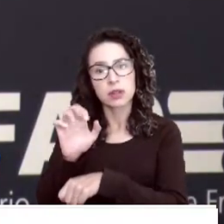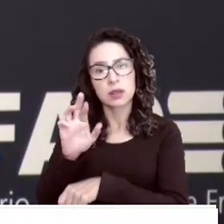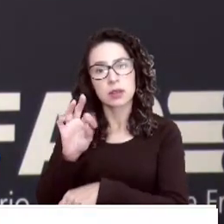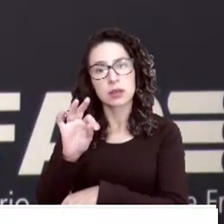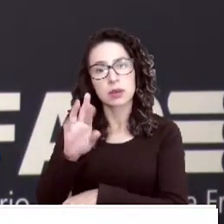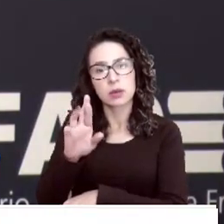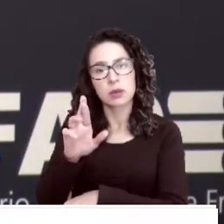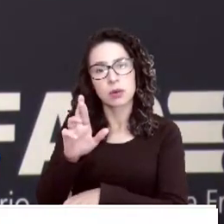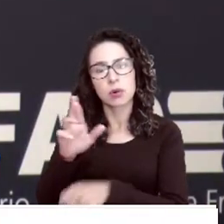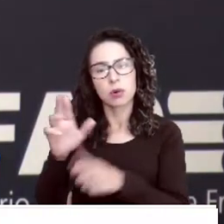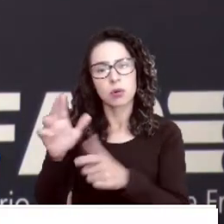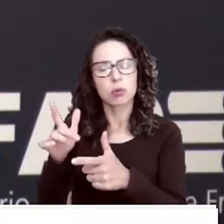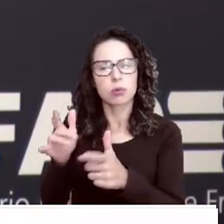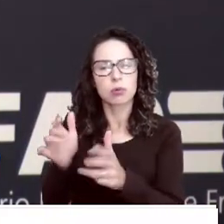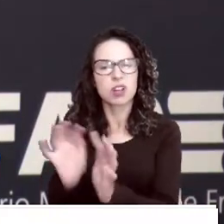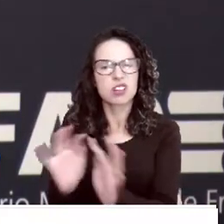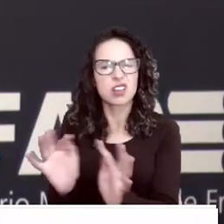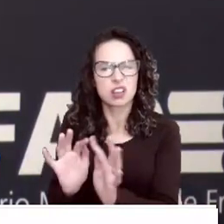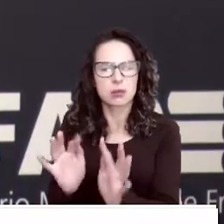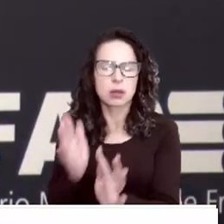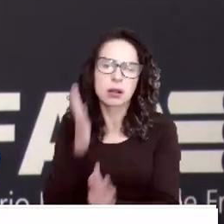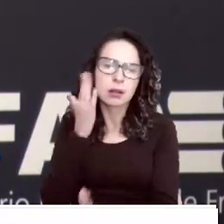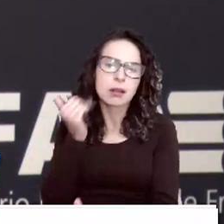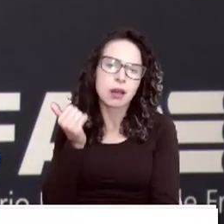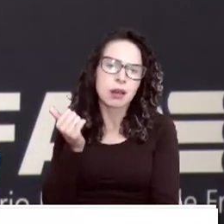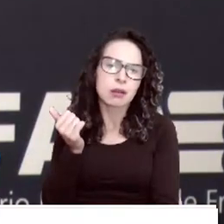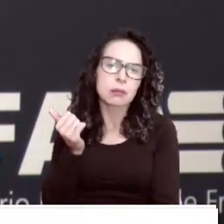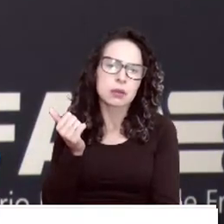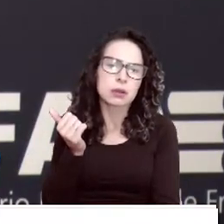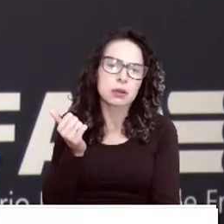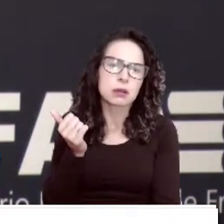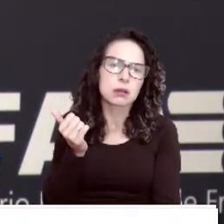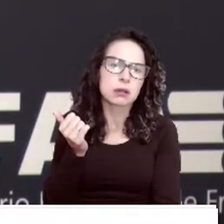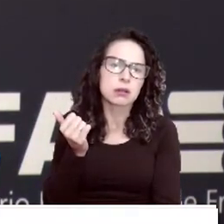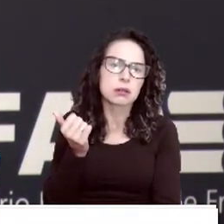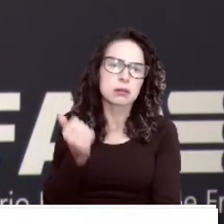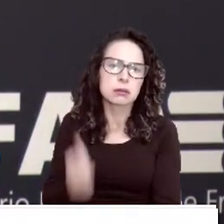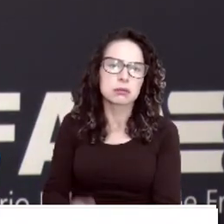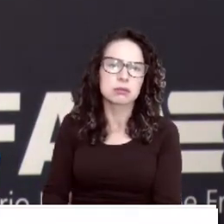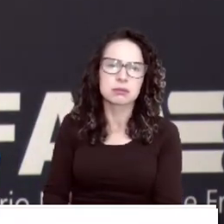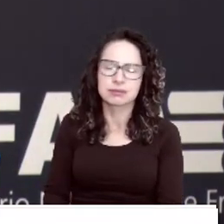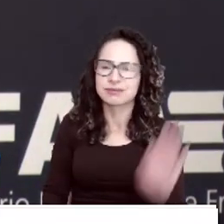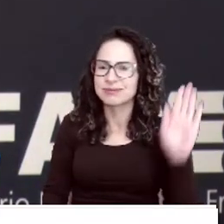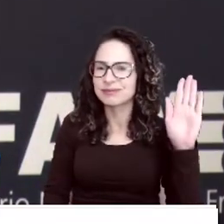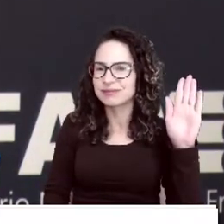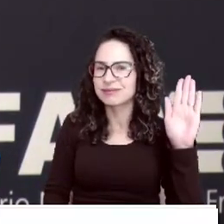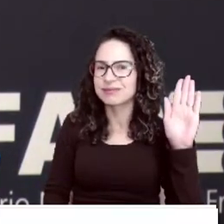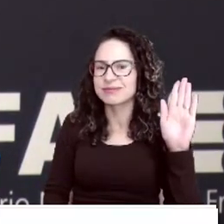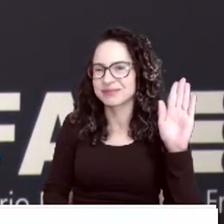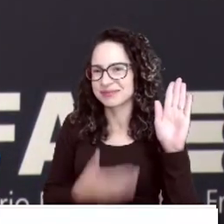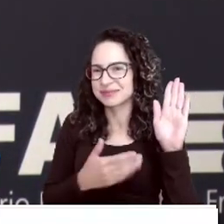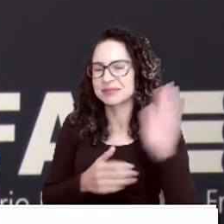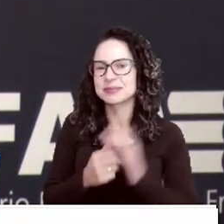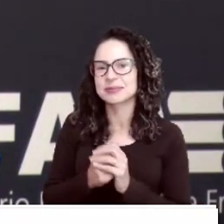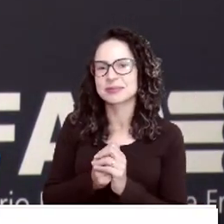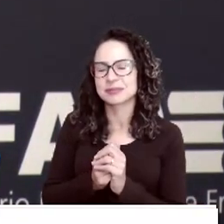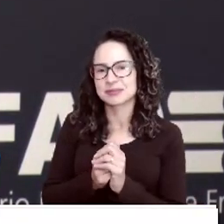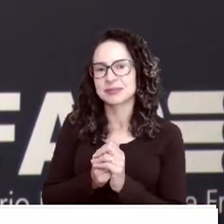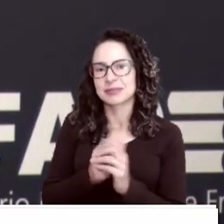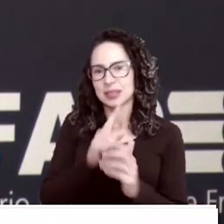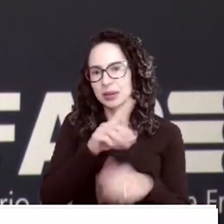de uma bodega, ele sabe que... Excelência, e eu vou usar aqui as